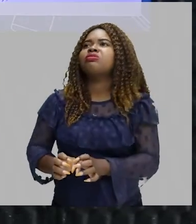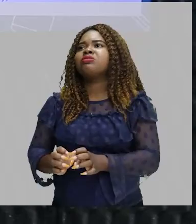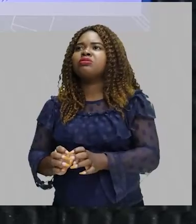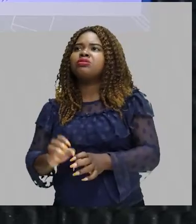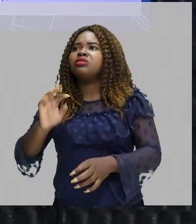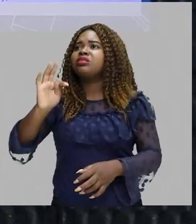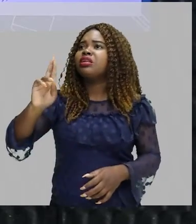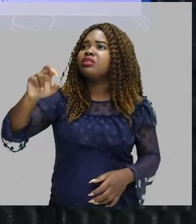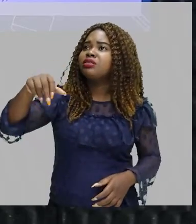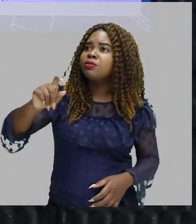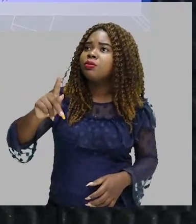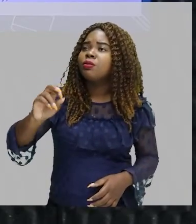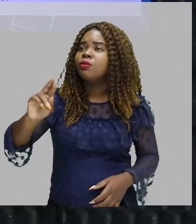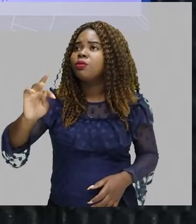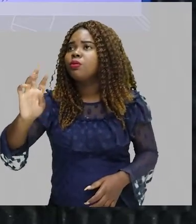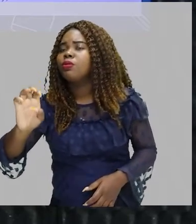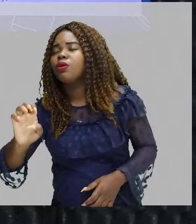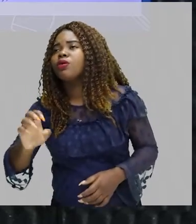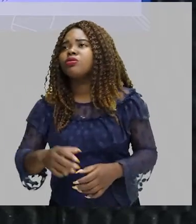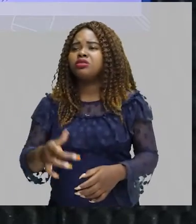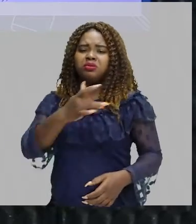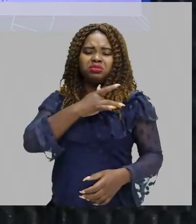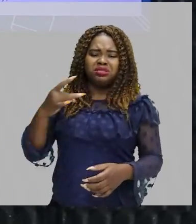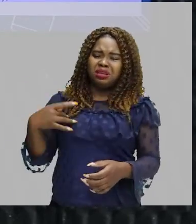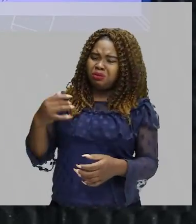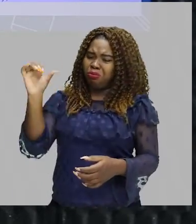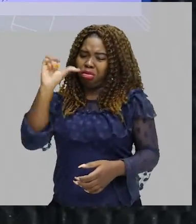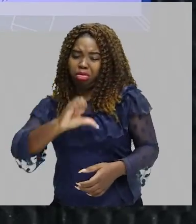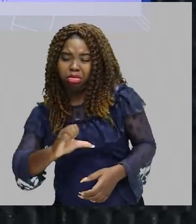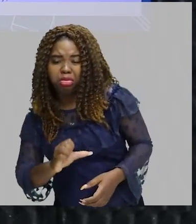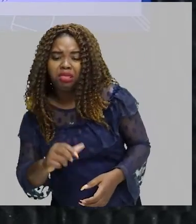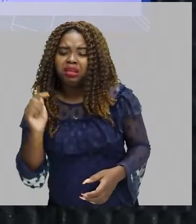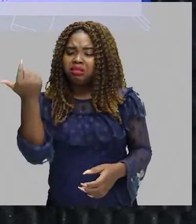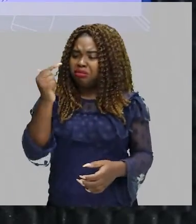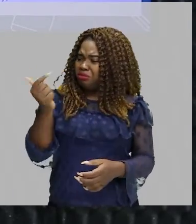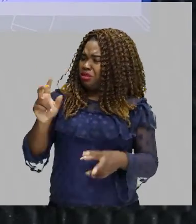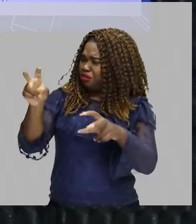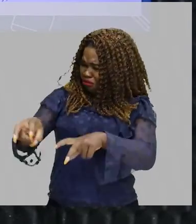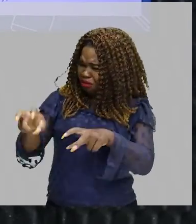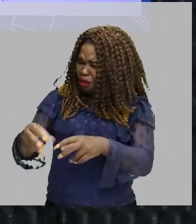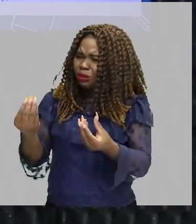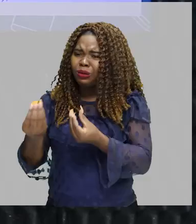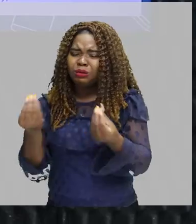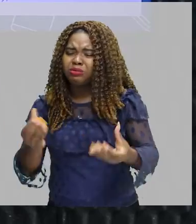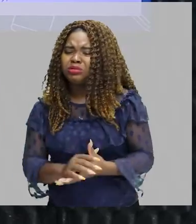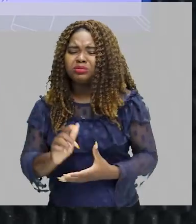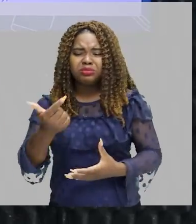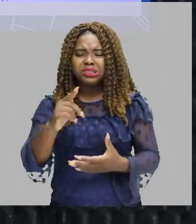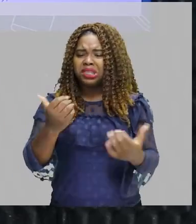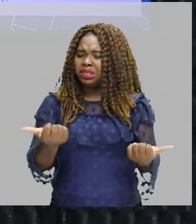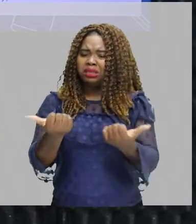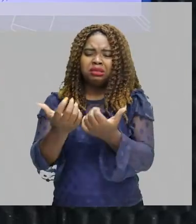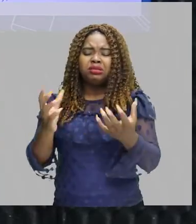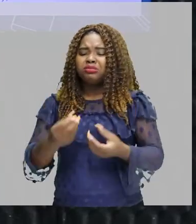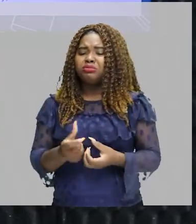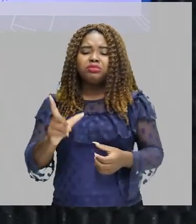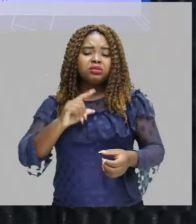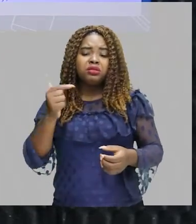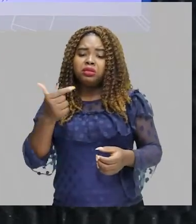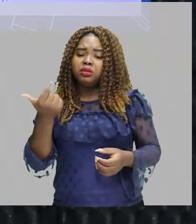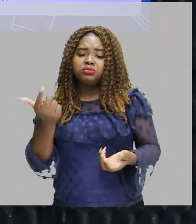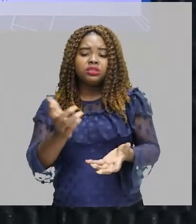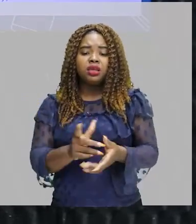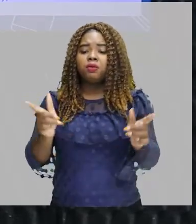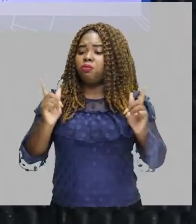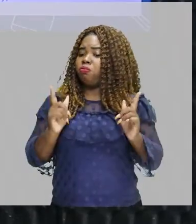tu não tem, por exemplo, um sistema de saúde que funcione, tu não tem, por exemplo, habitações adequadas, tu não tem conforto, né,